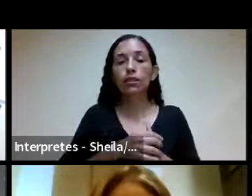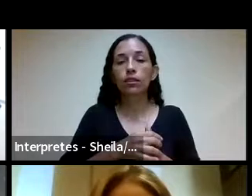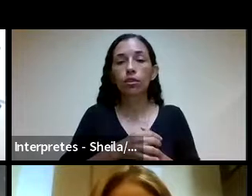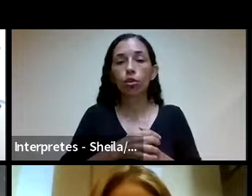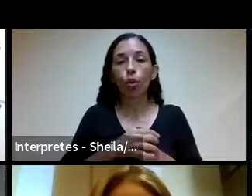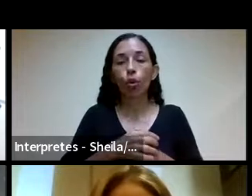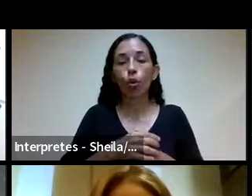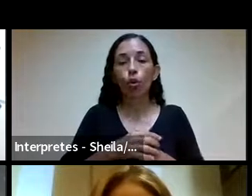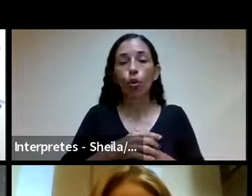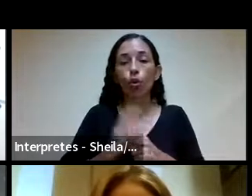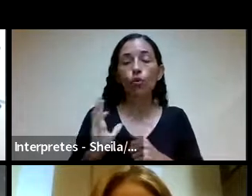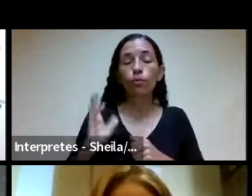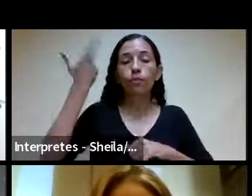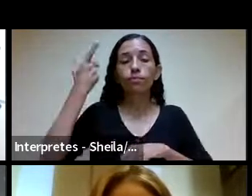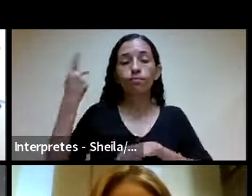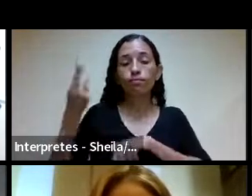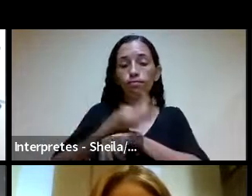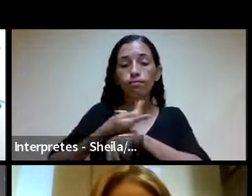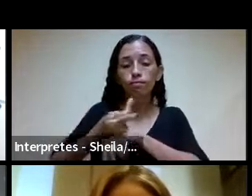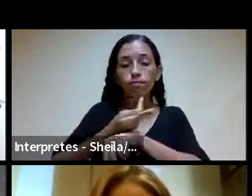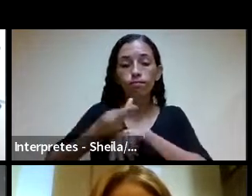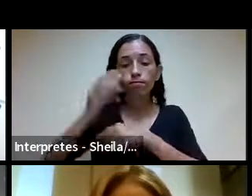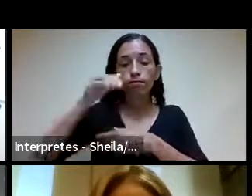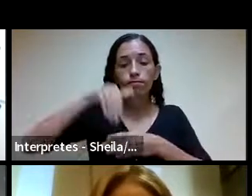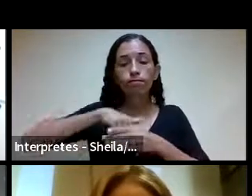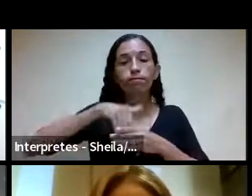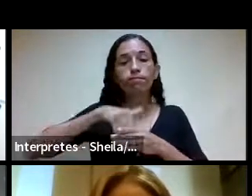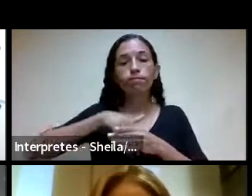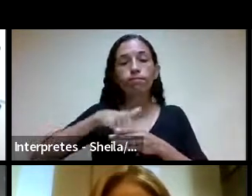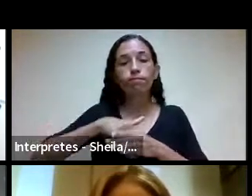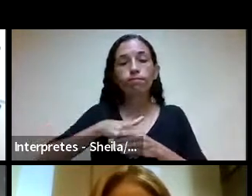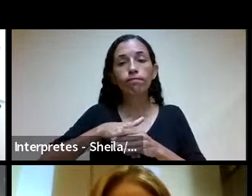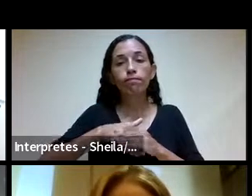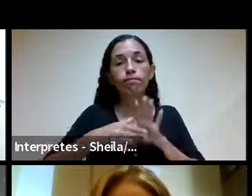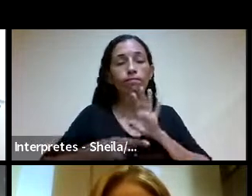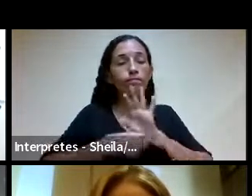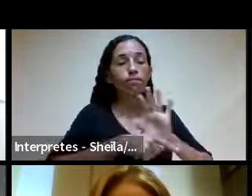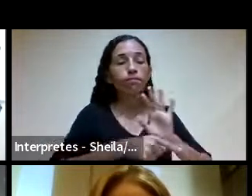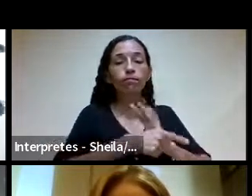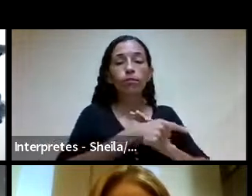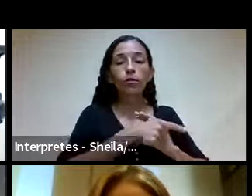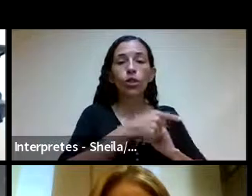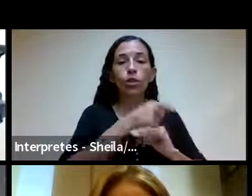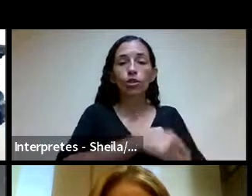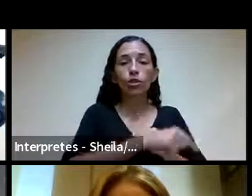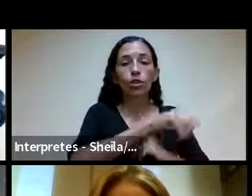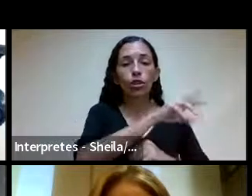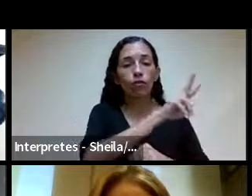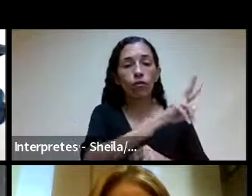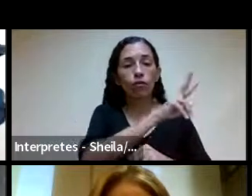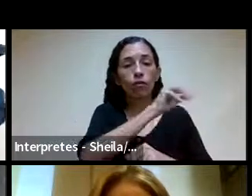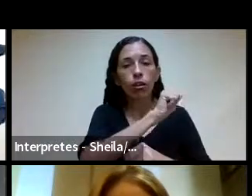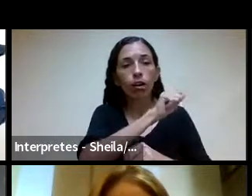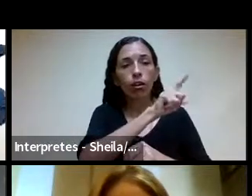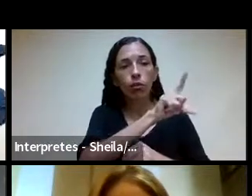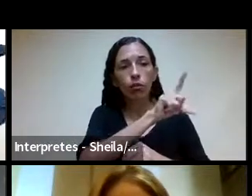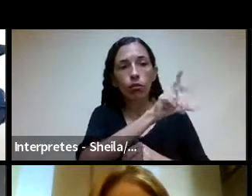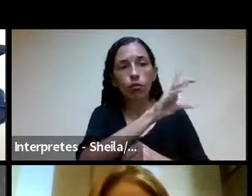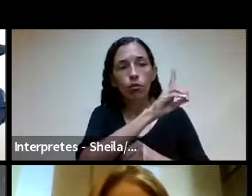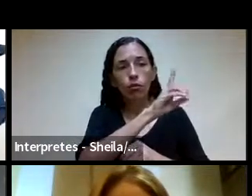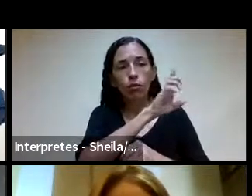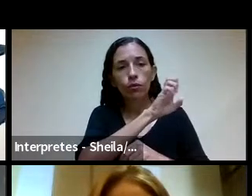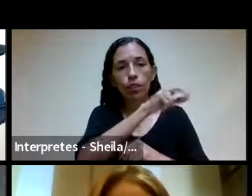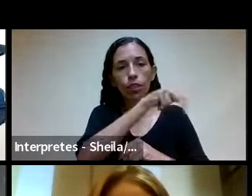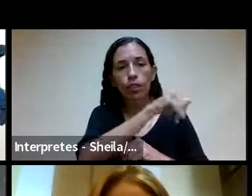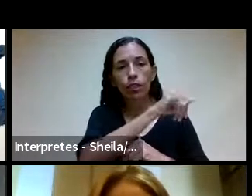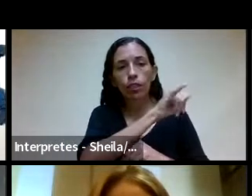investigação judicial eleitoral, ajuizada em desfavor de Valdenício José da Costa, Manuel Messias Marinho